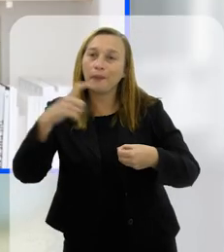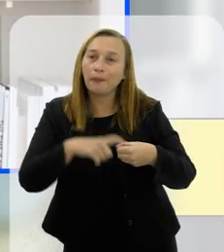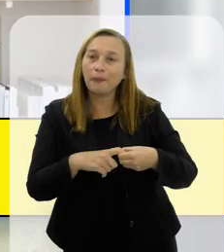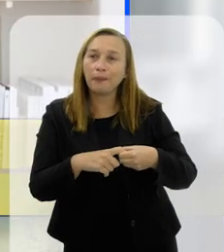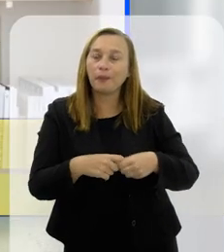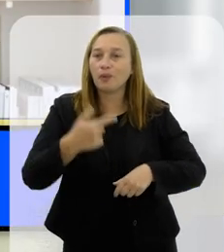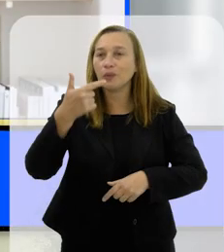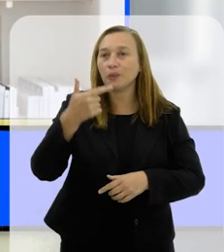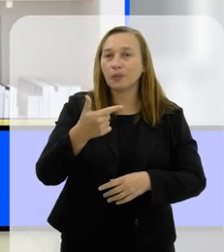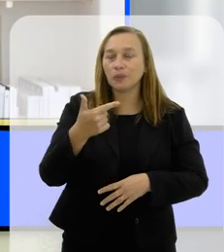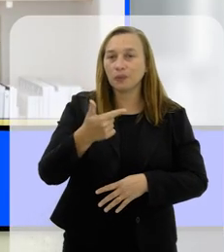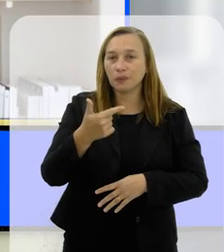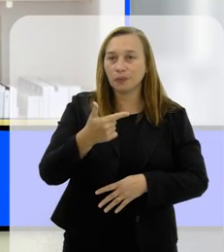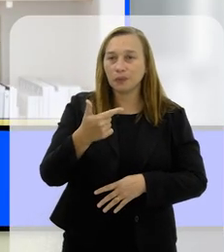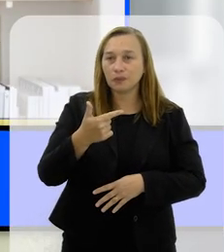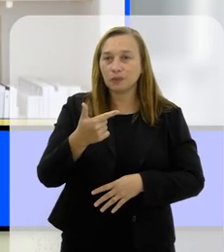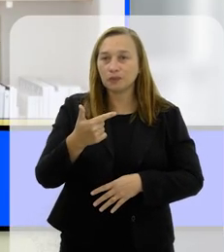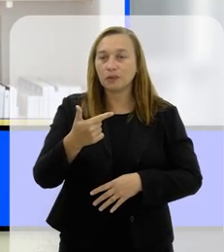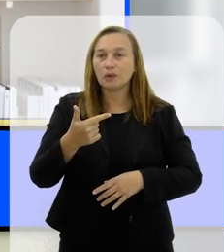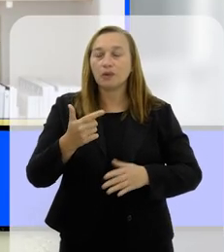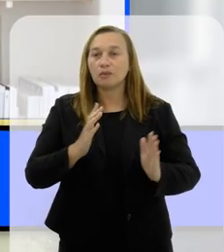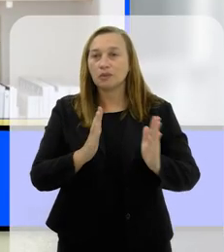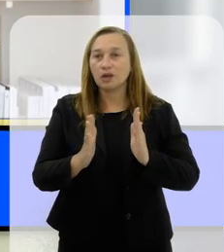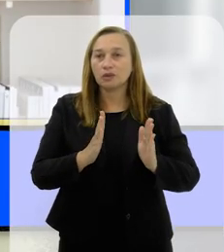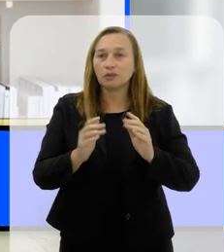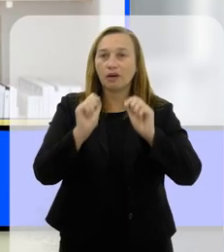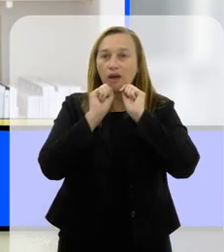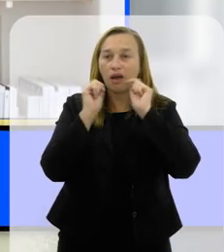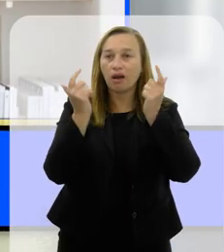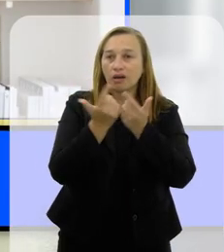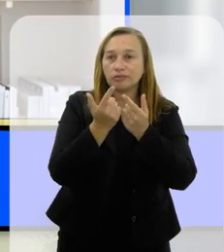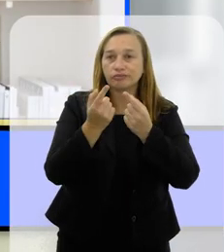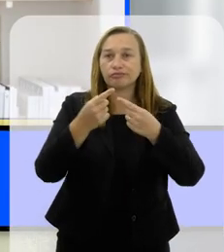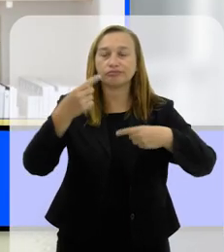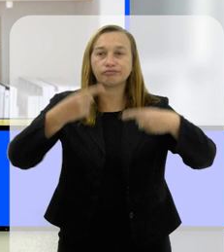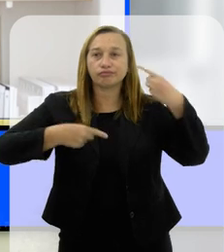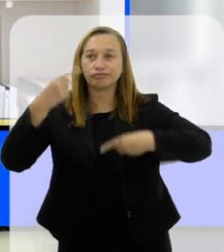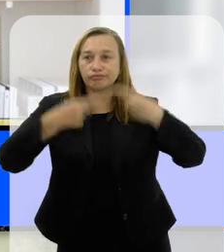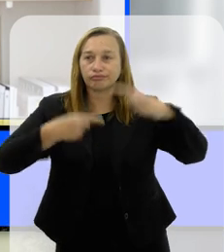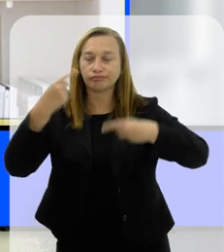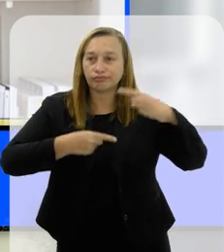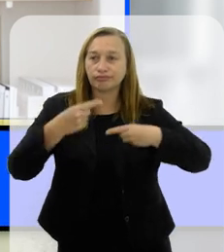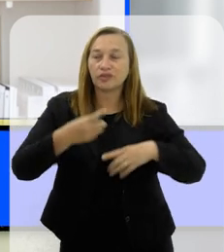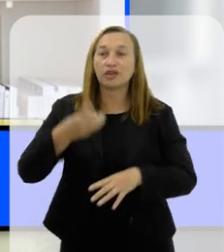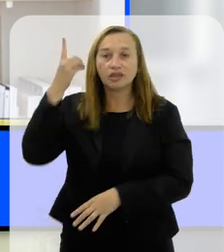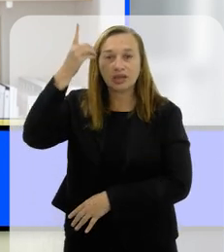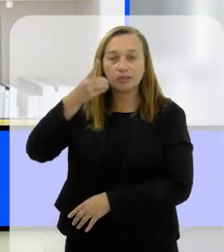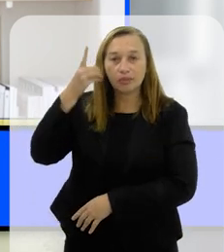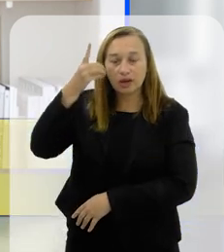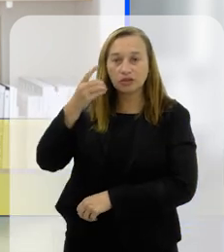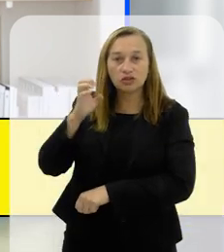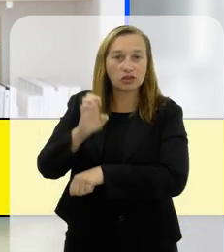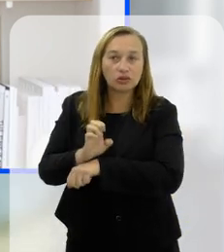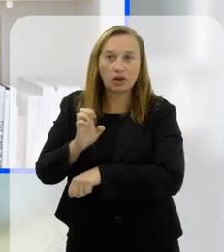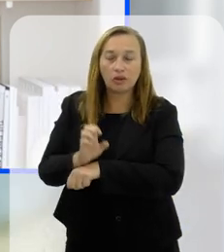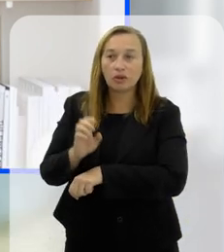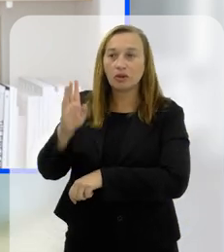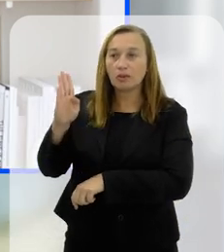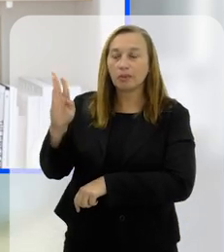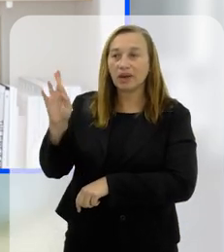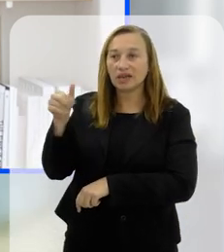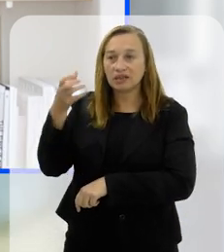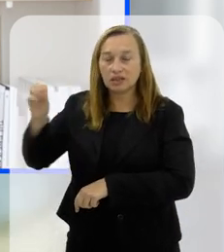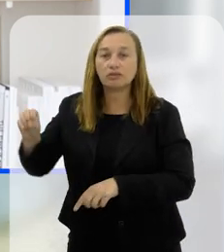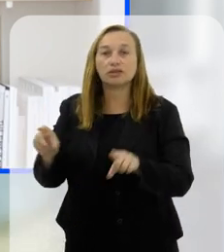estamos de volta com o segundo bloco do Aler de debate de hoje falando sobre autismo com o deputado estadual Brasão e com o